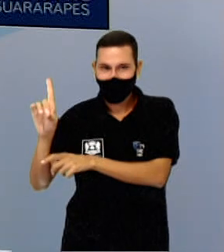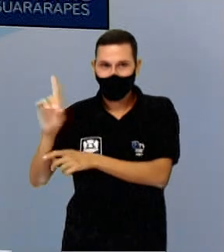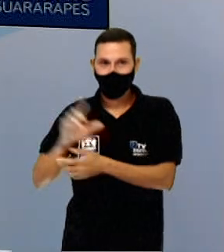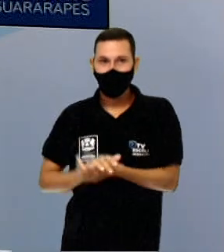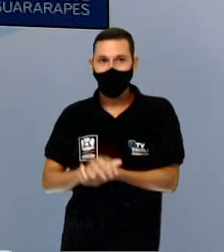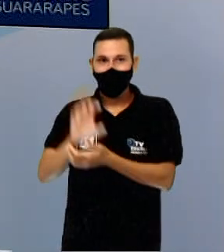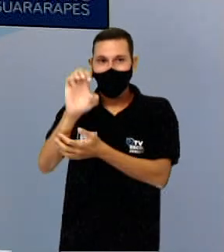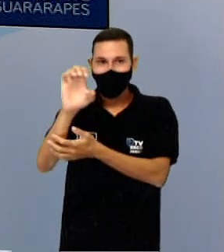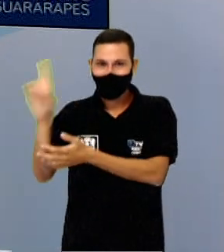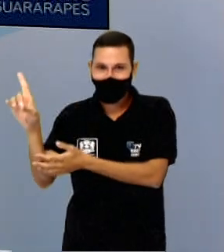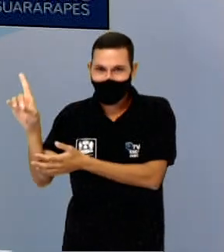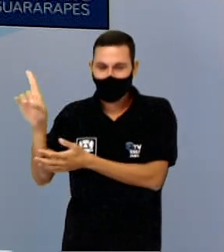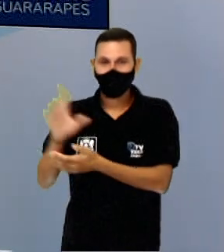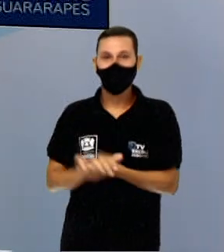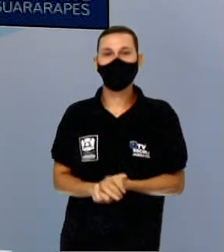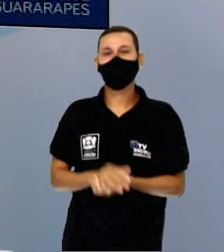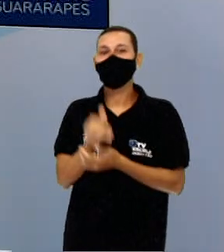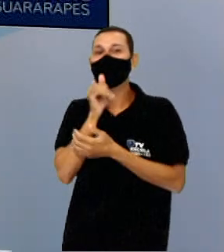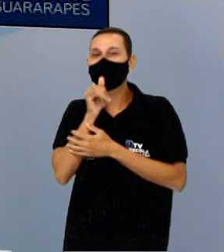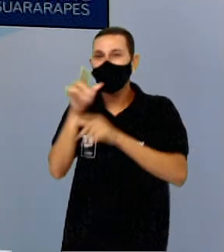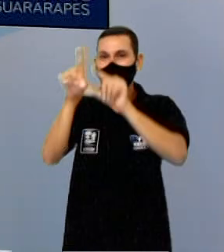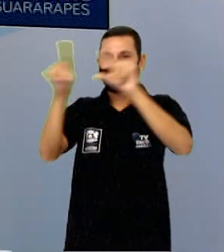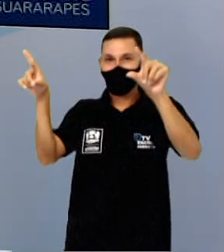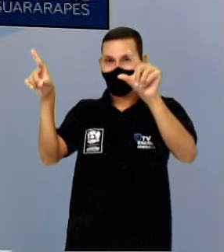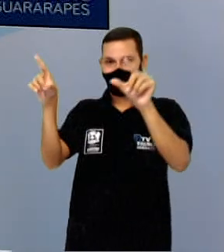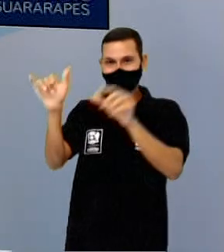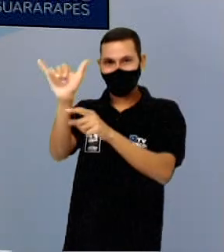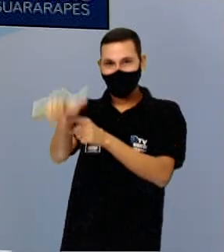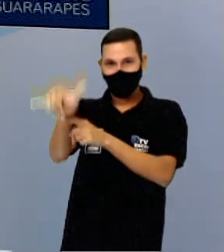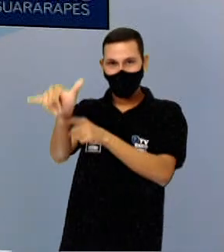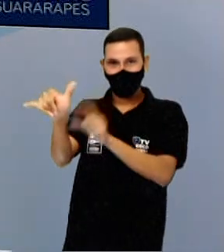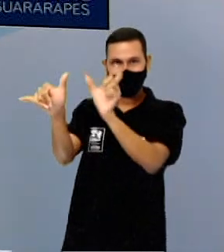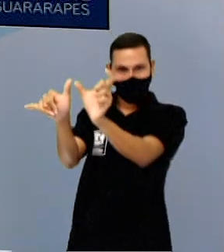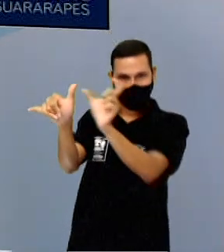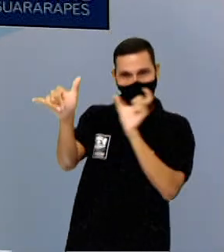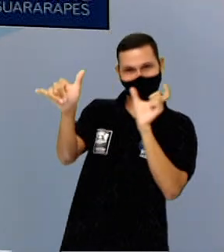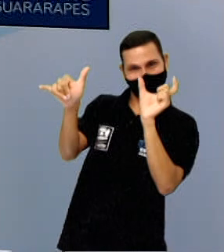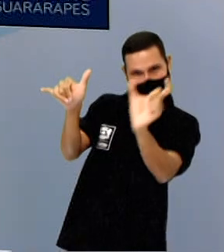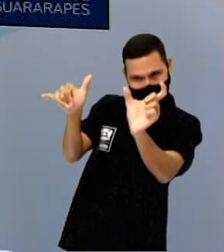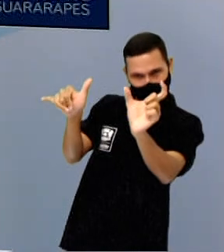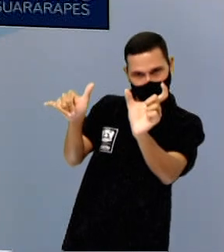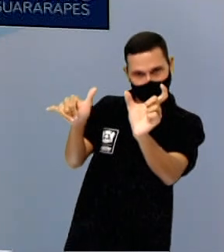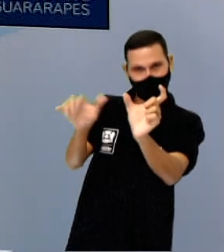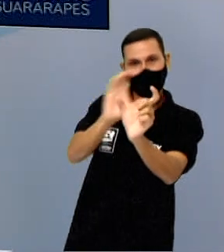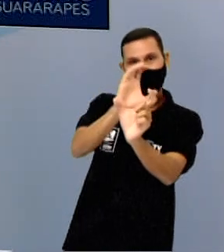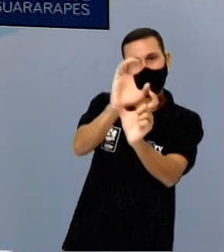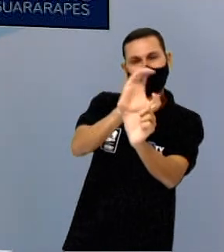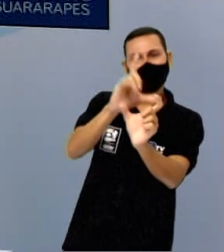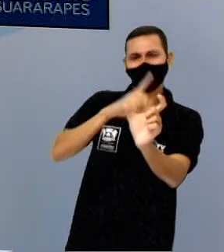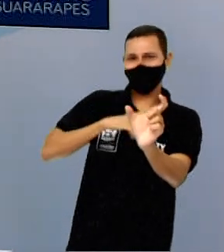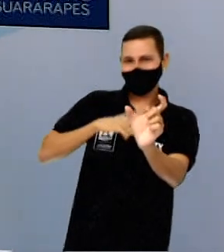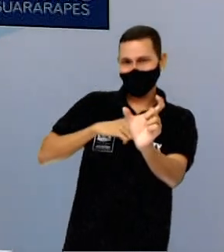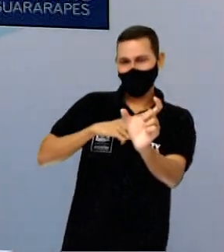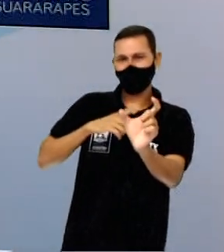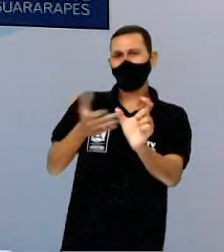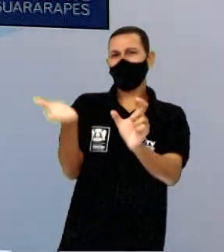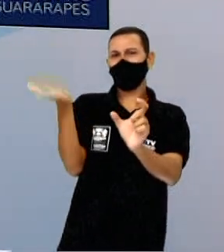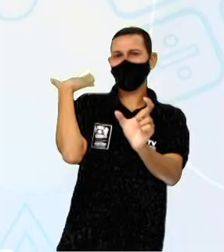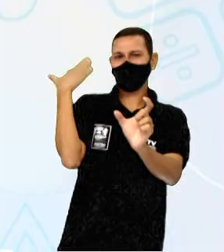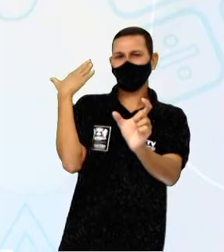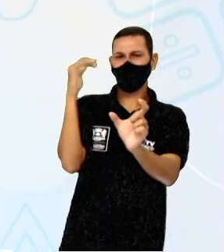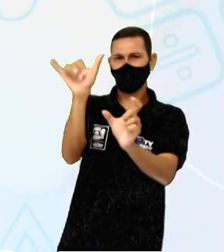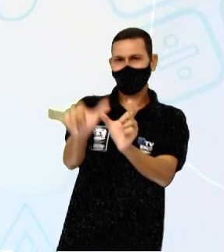de consoante, minha gente? Quando antes do Y tem uma consoante, aí o que a gente vai fazer quando coloca ele no passado? Tira o